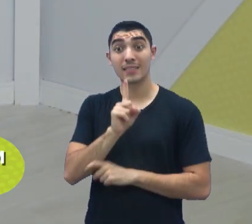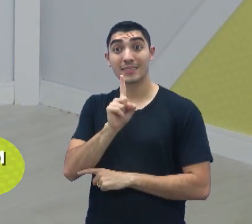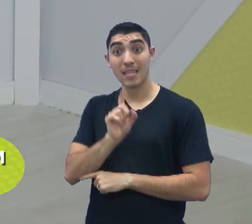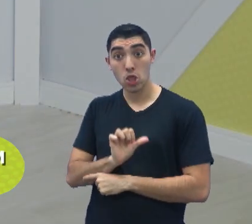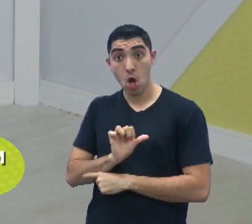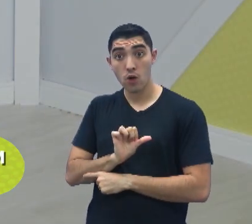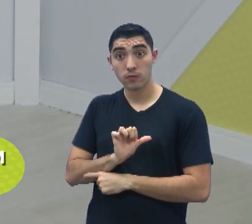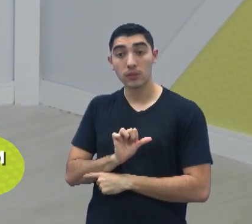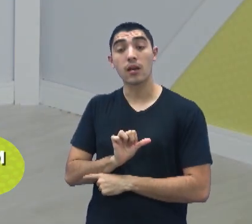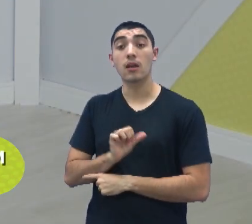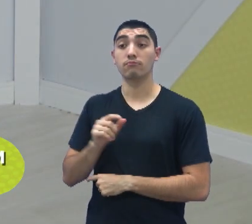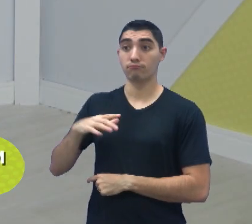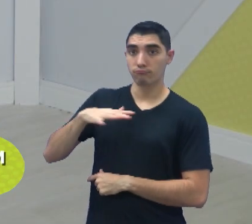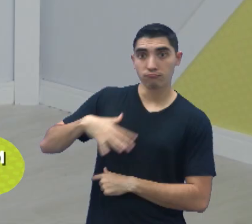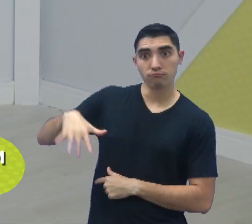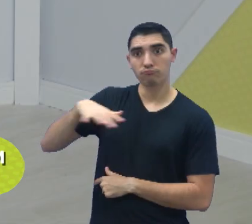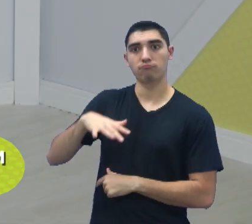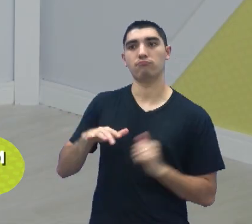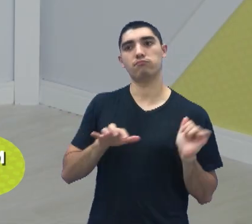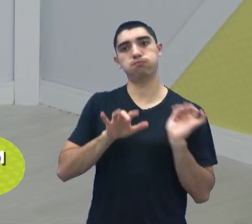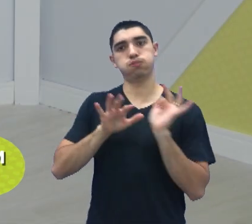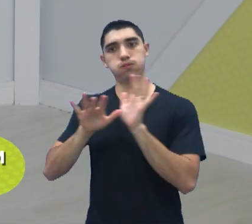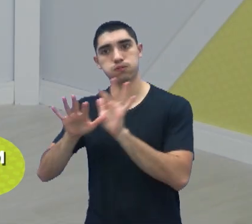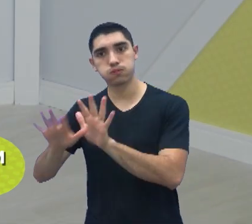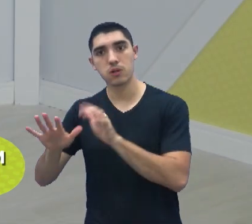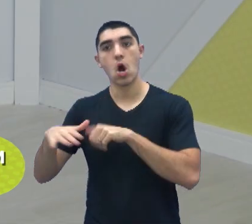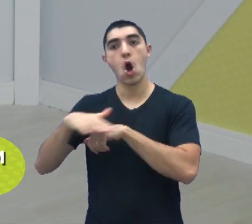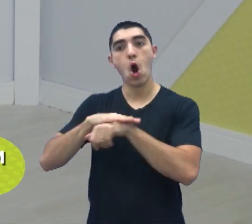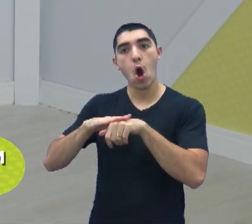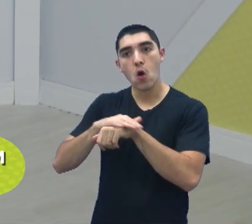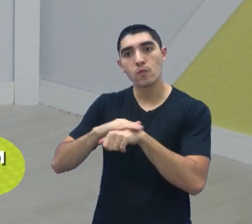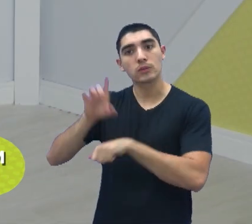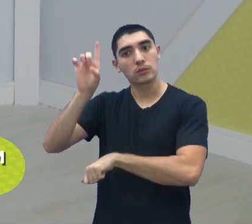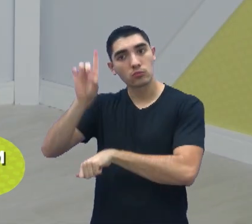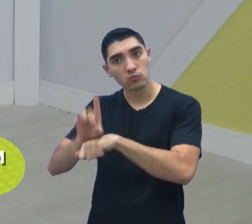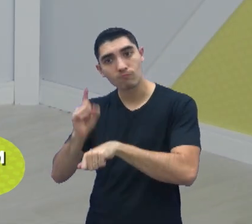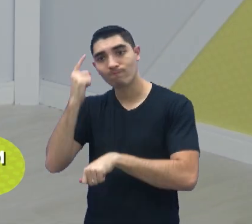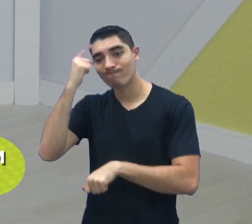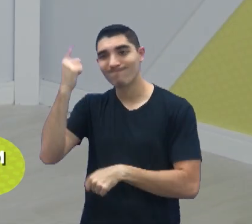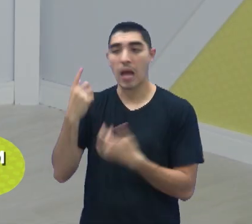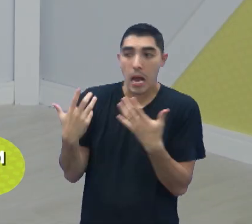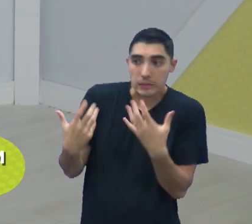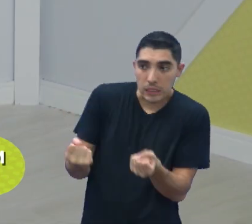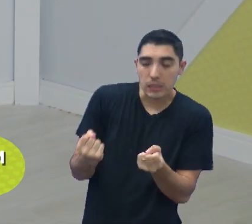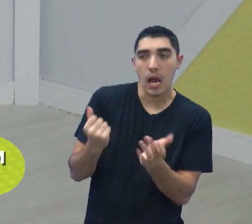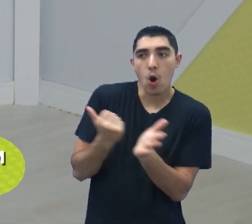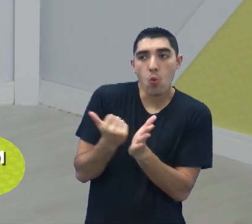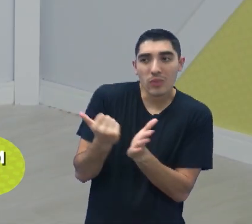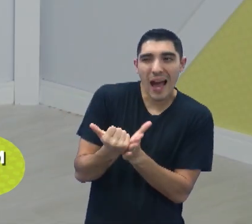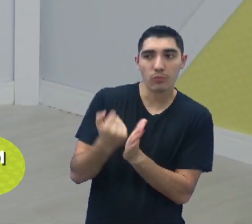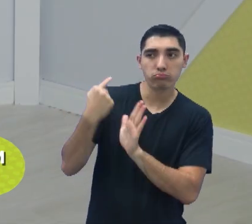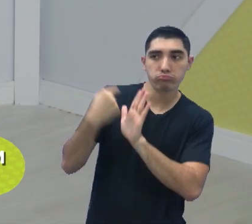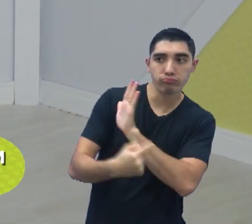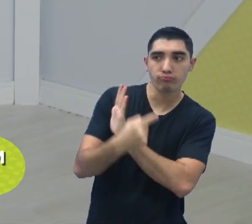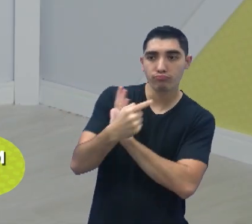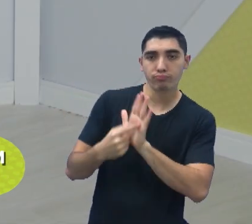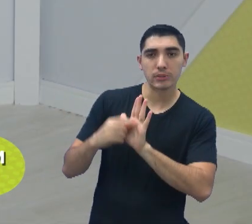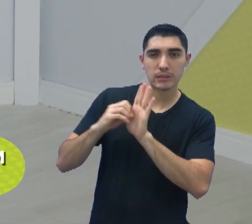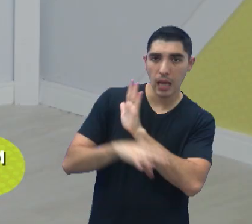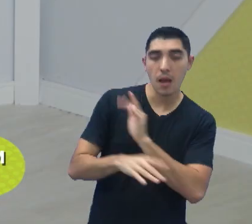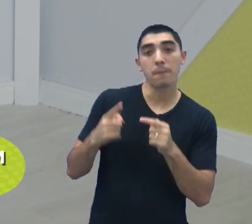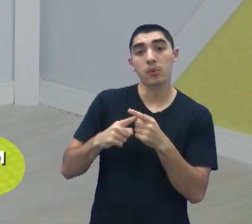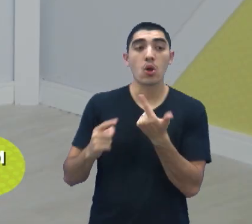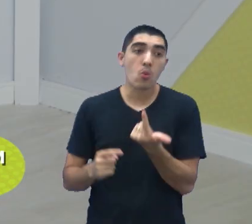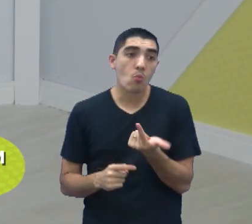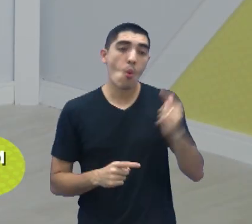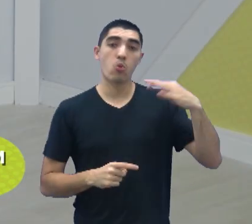indo conversar com a diretoria e amigavelmente já estão acertando as suas rescisões, repito, de forma amigável, para que eles sejam liberados e